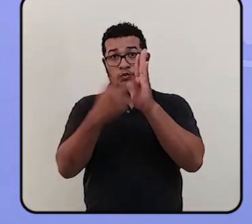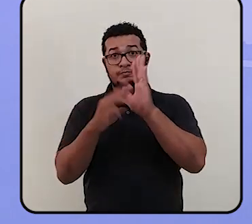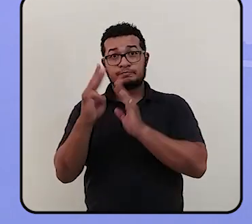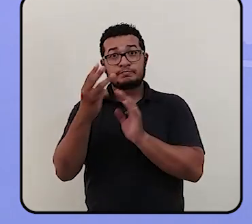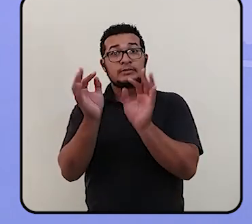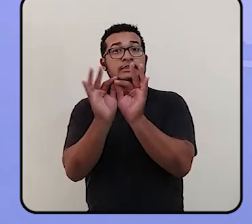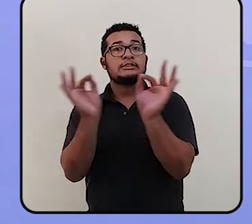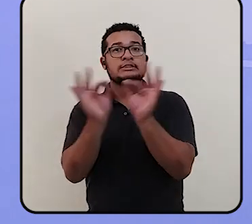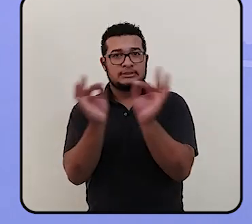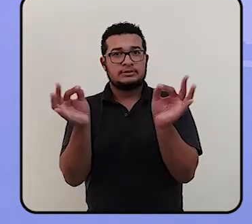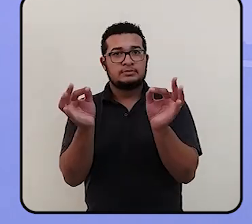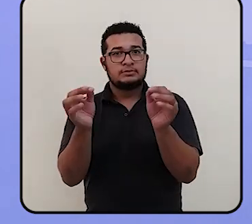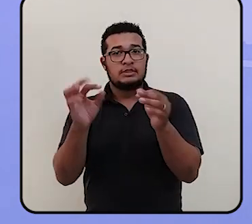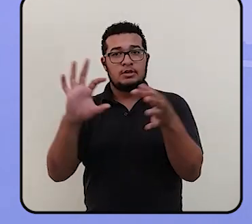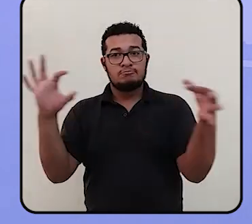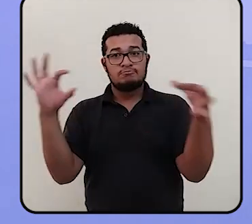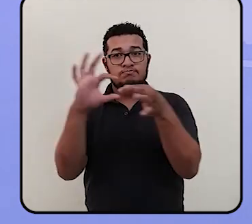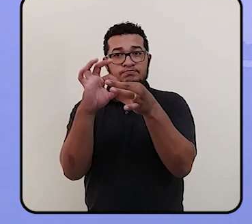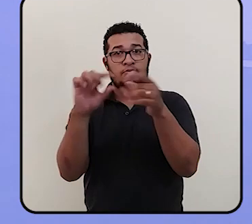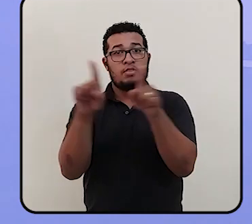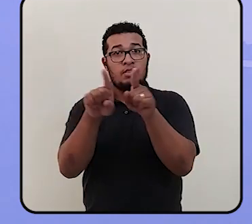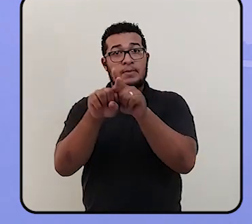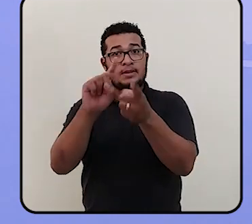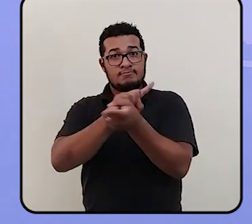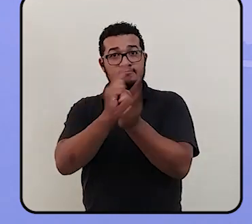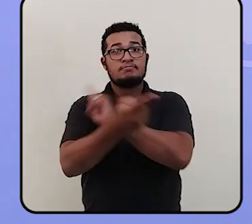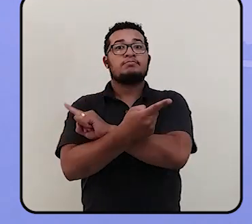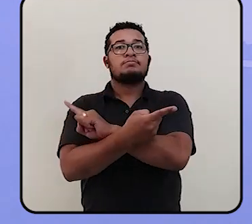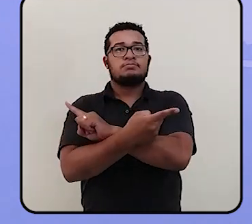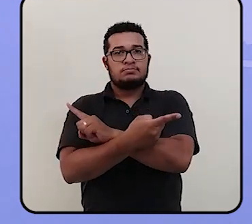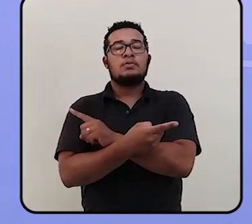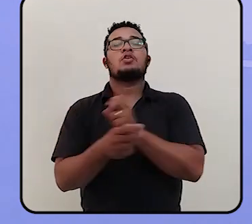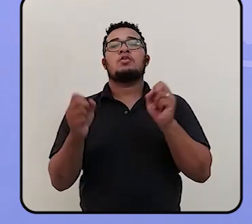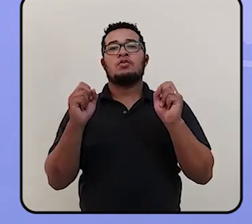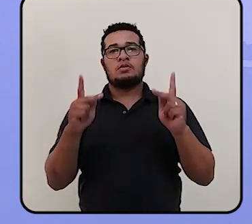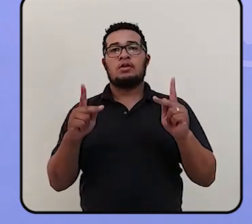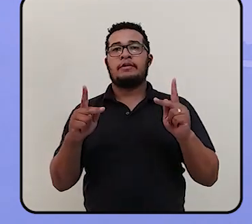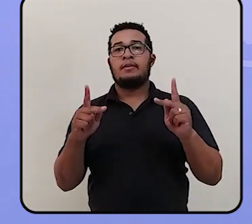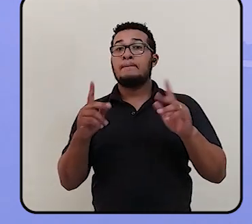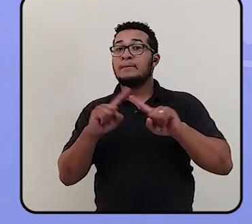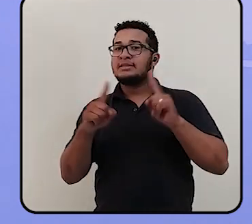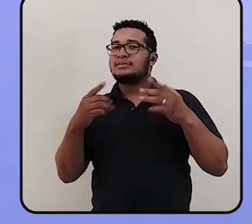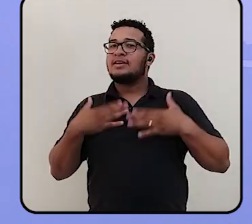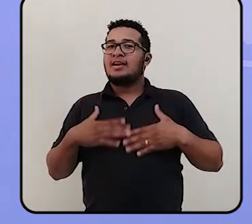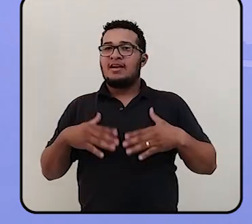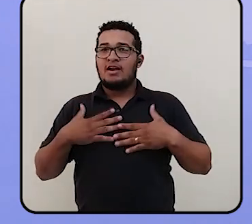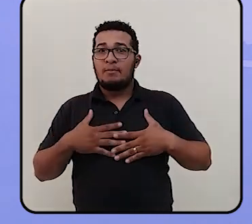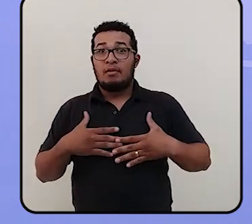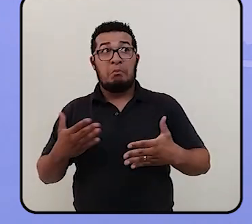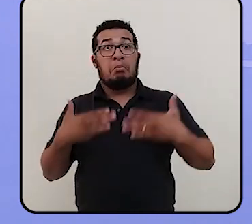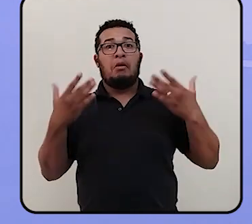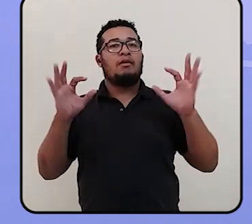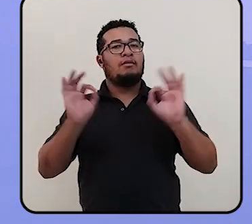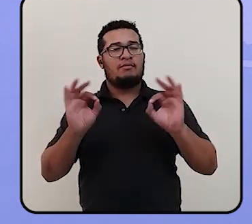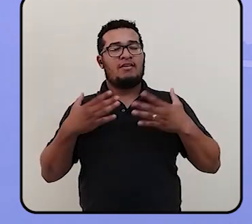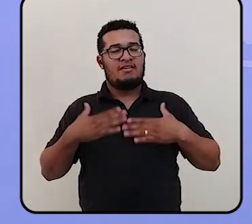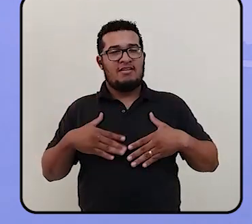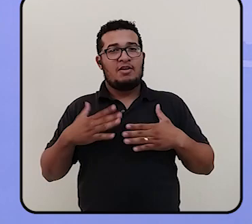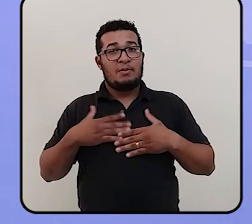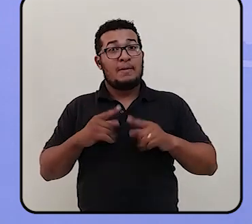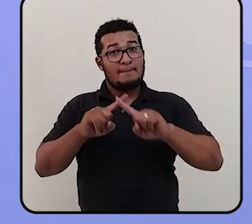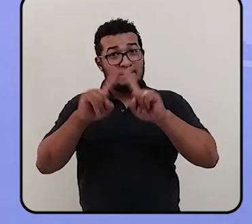regra de 3 simples, direta e inversamente proporcional, calma aí, não vai se assustar não,